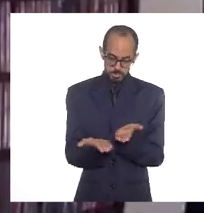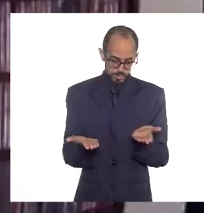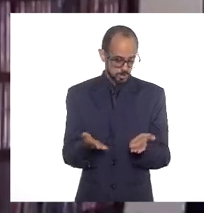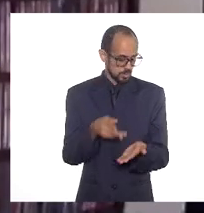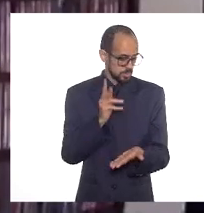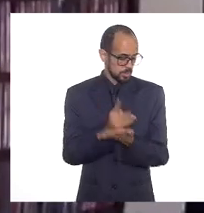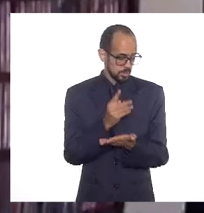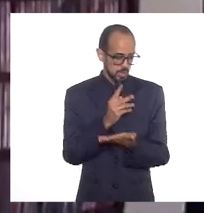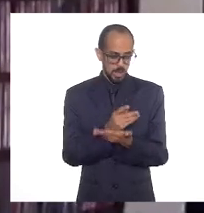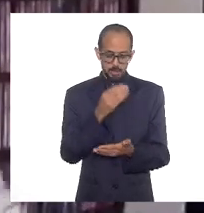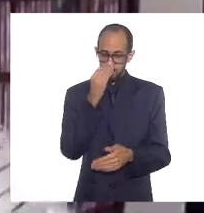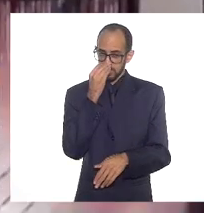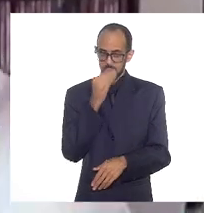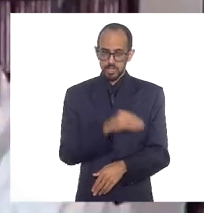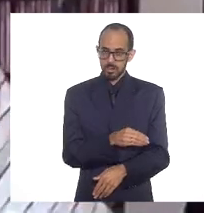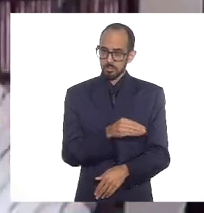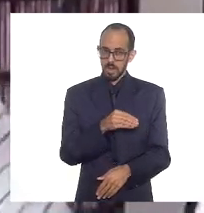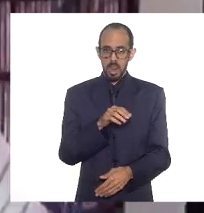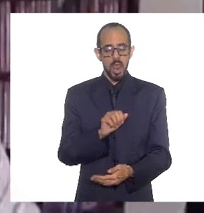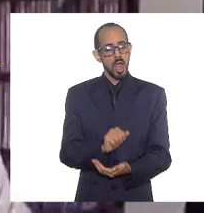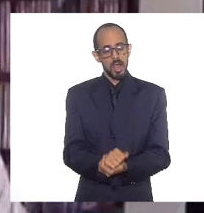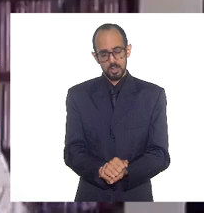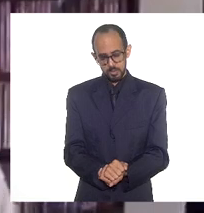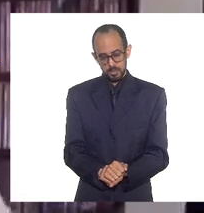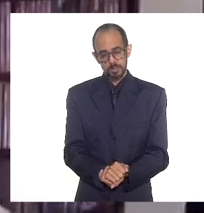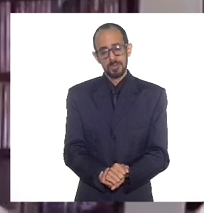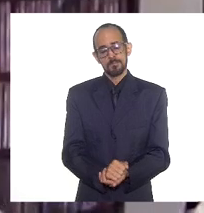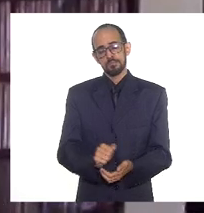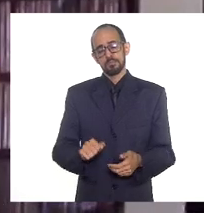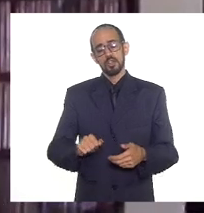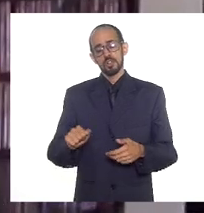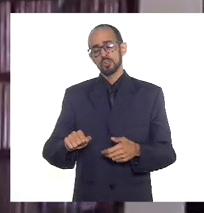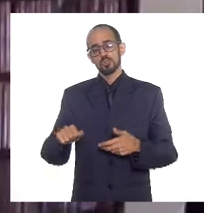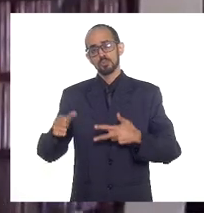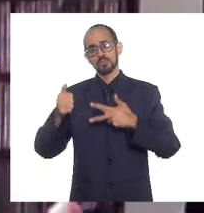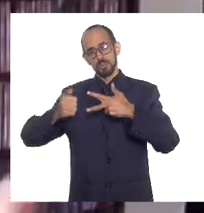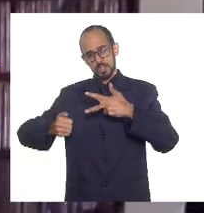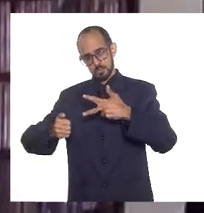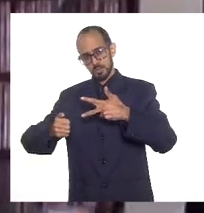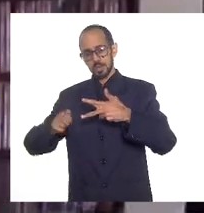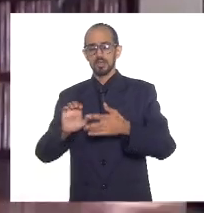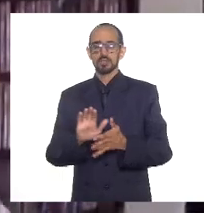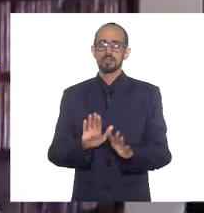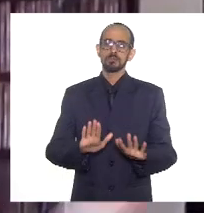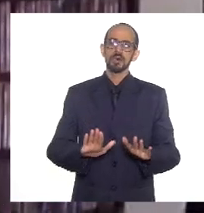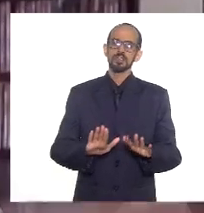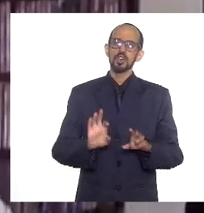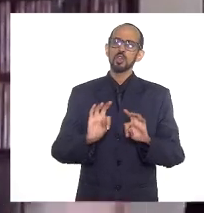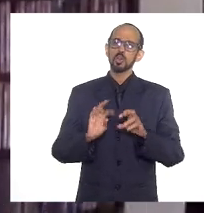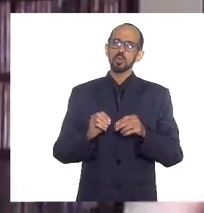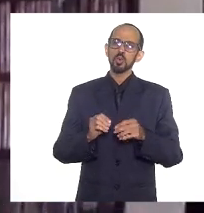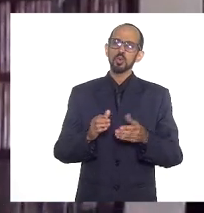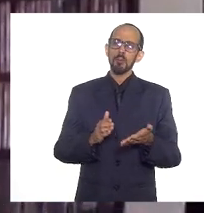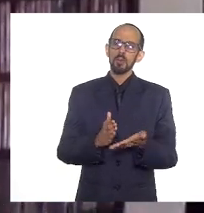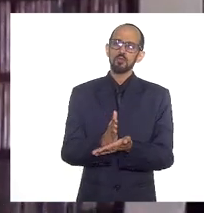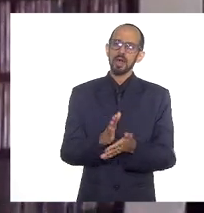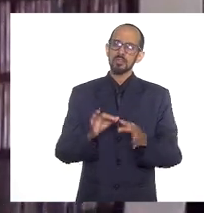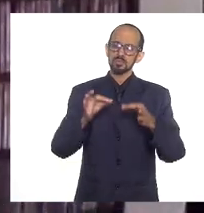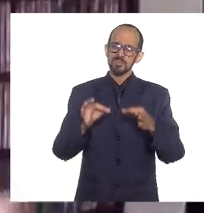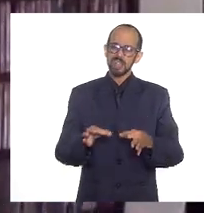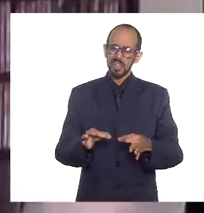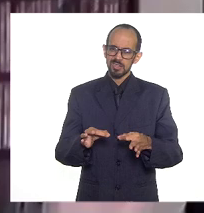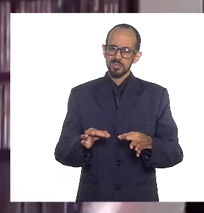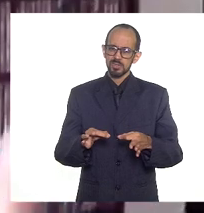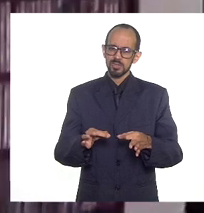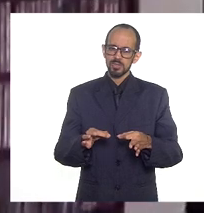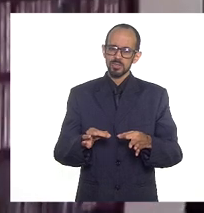esquecida, menosprezada e colocada de lado aí pelos poderes públicos. Pois bem, tudo aprovado, tudo acertado, isso, aquilo,